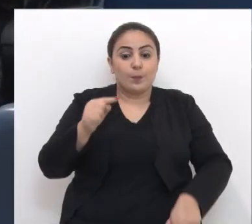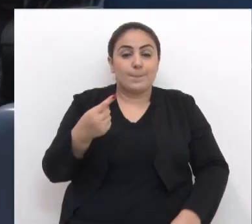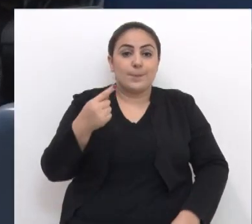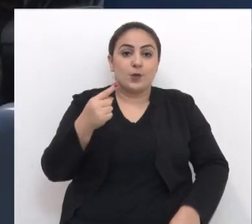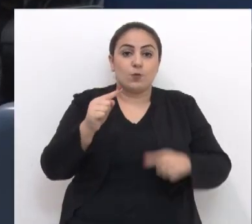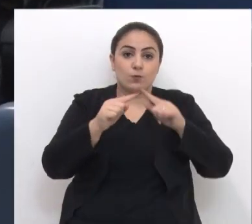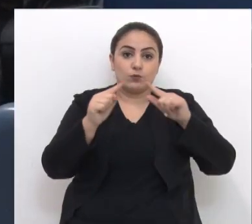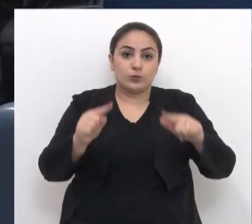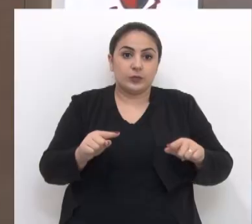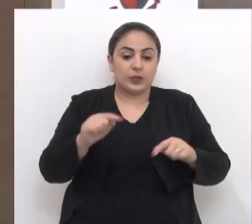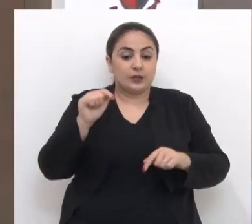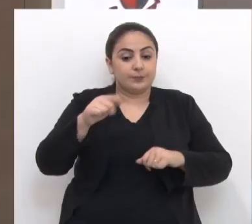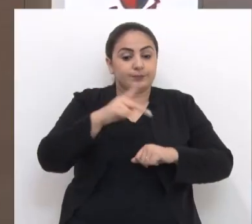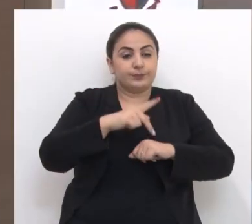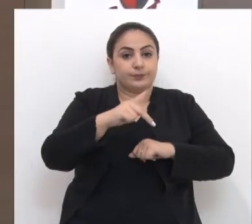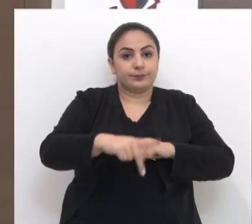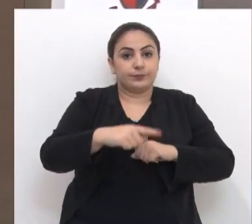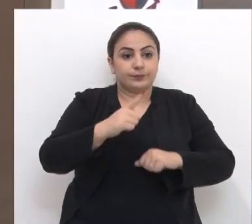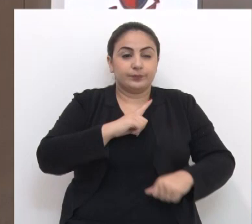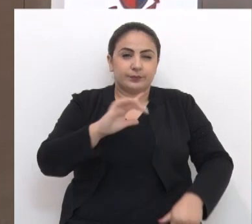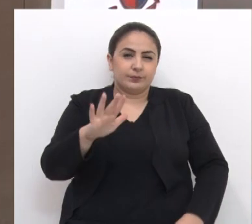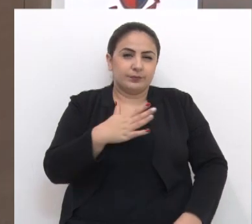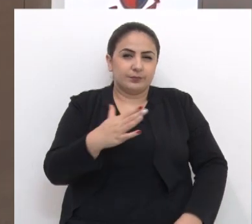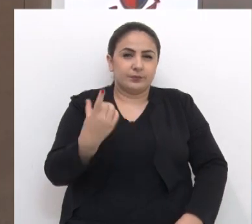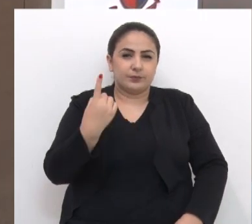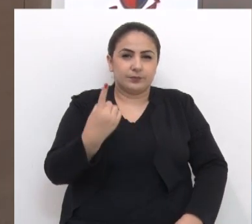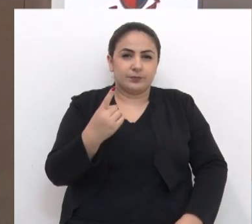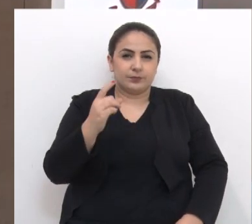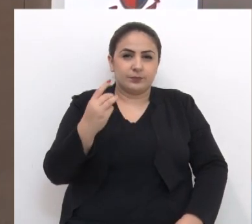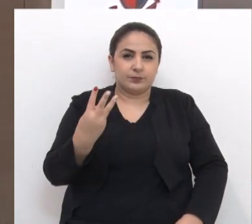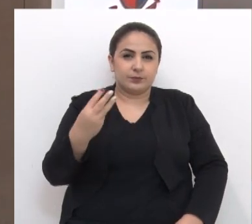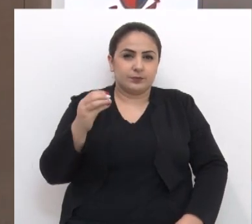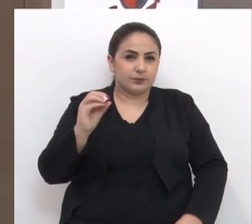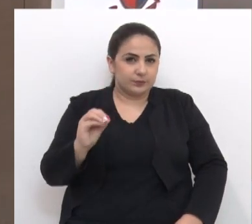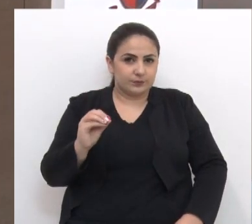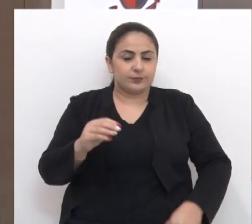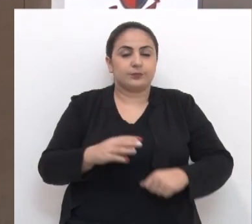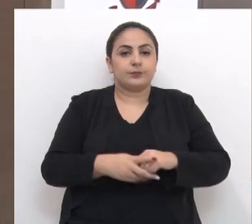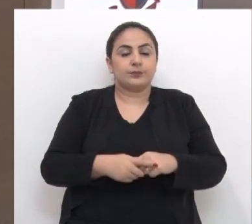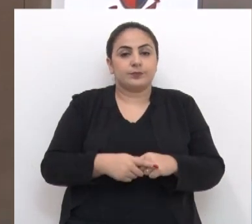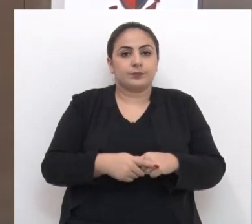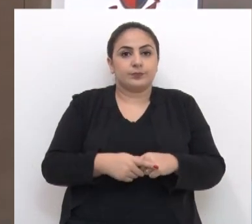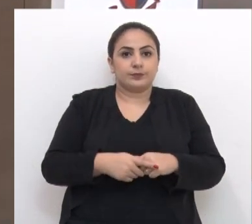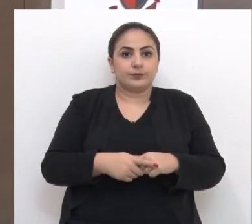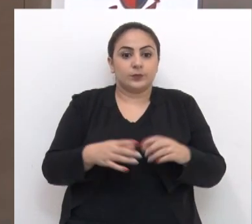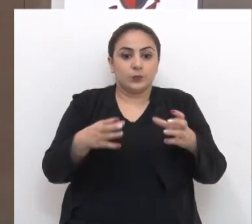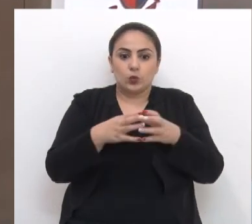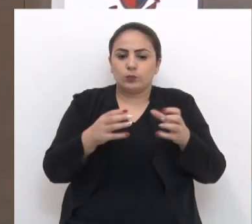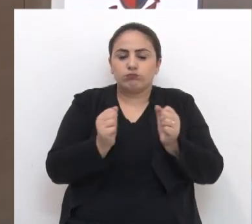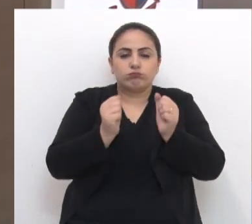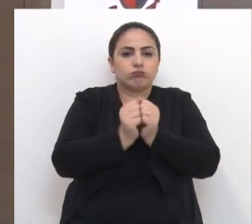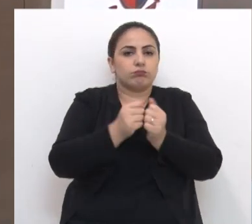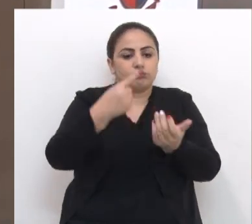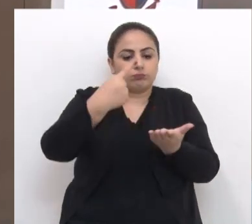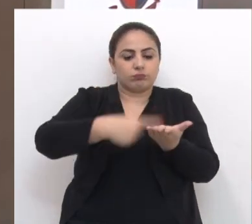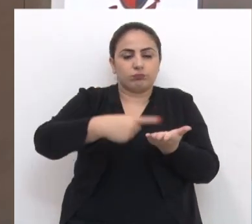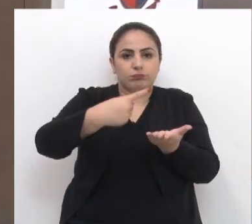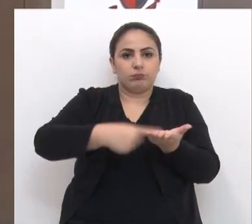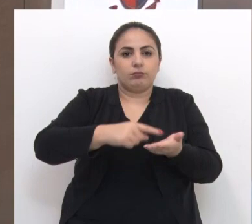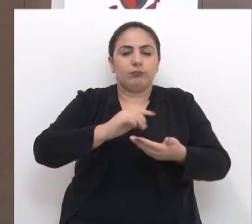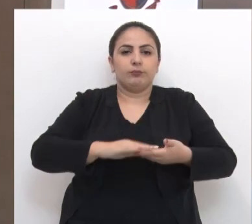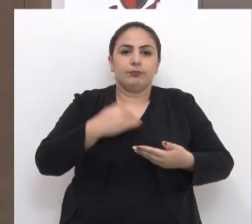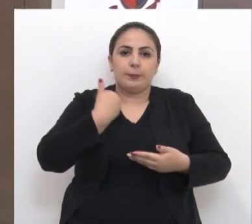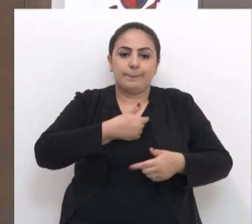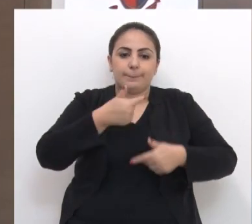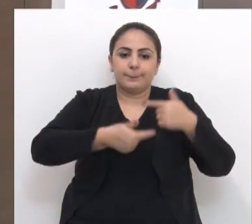8 mil funcionários e aqui em Passo Fundo, cerca de 130. Uma classe unida e